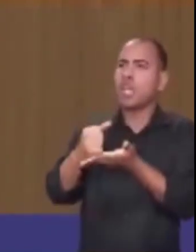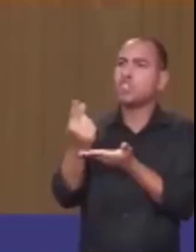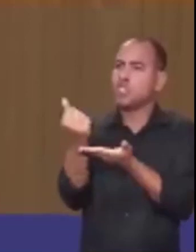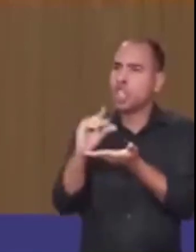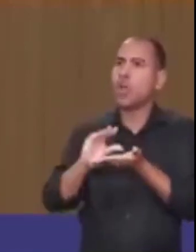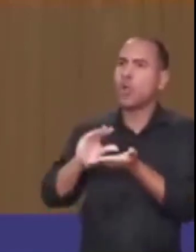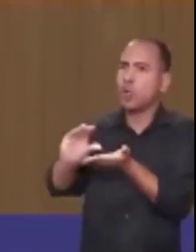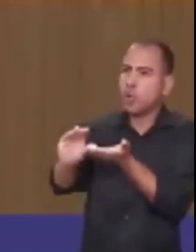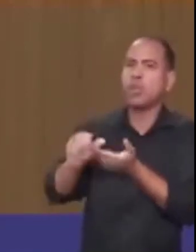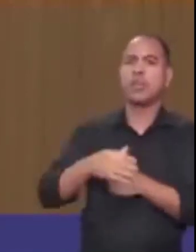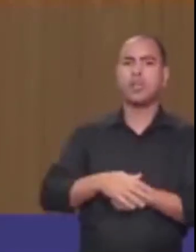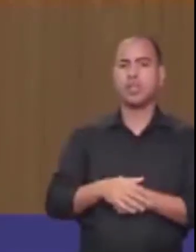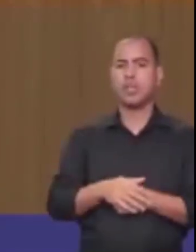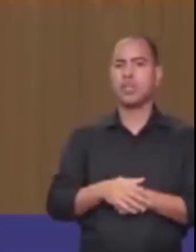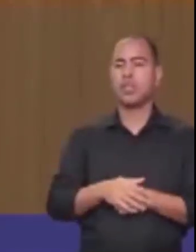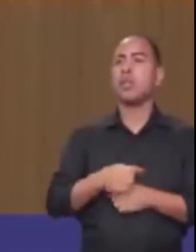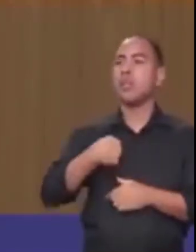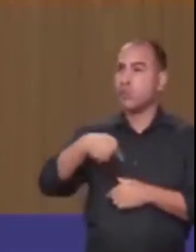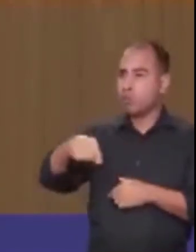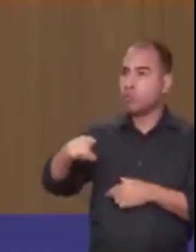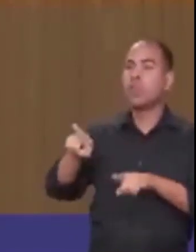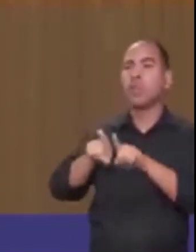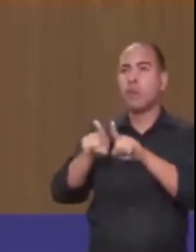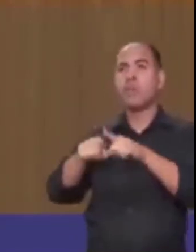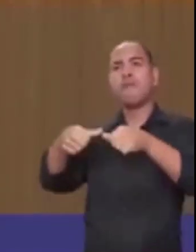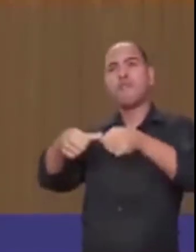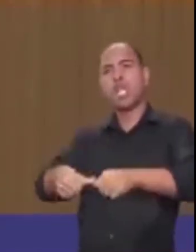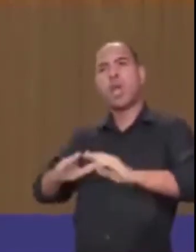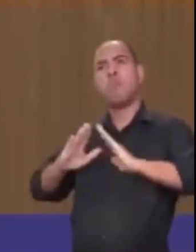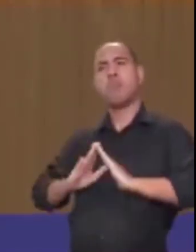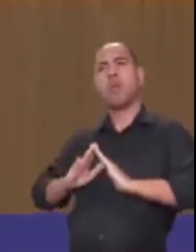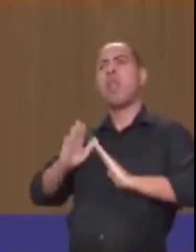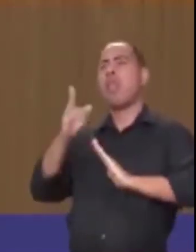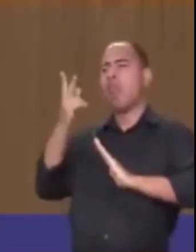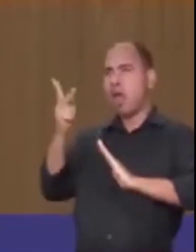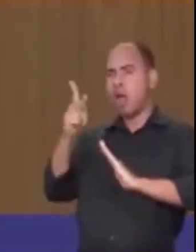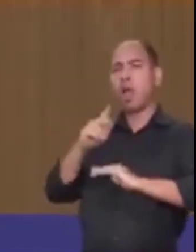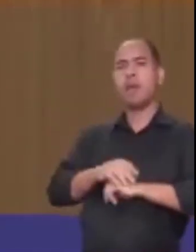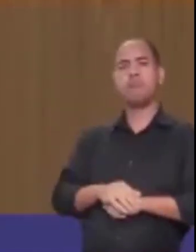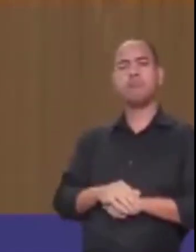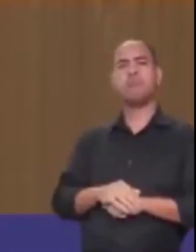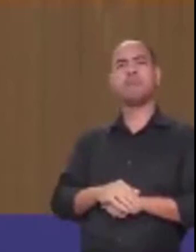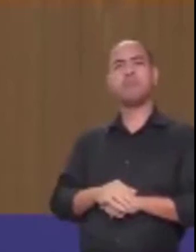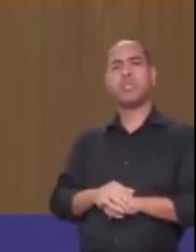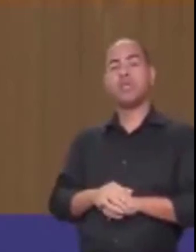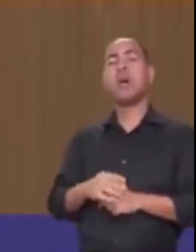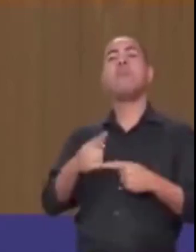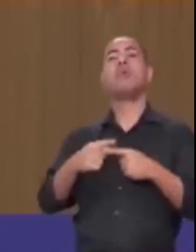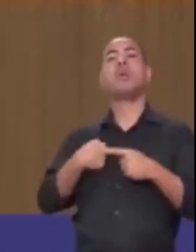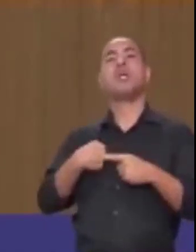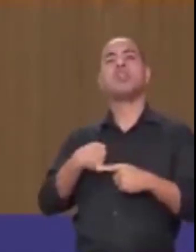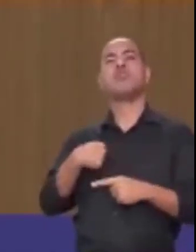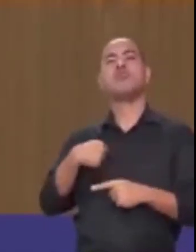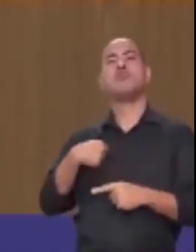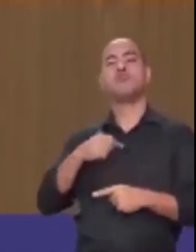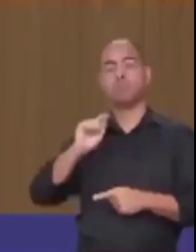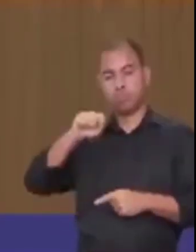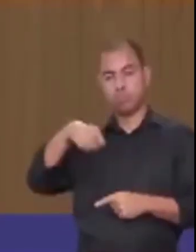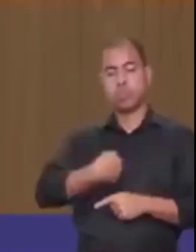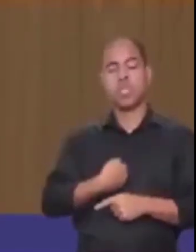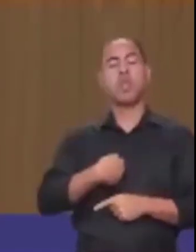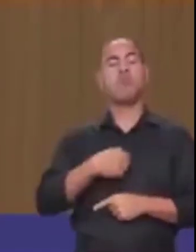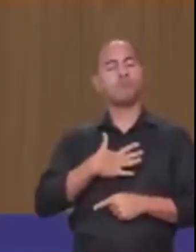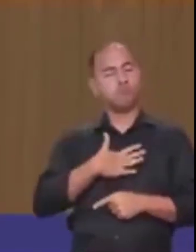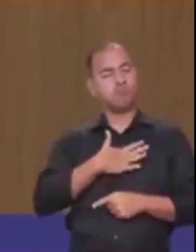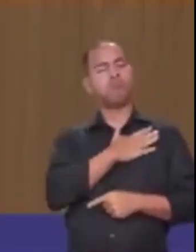eu acampei lá e também fiquei na porta porque sou Patriota então Respondendo a